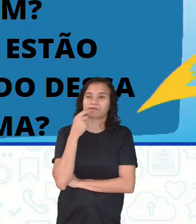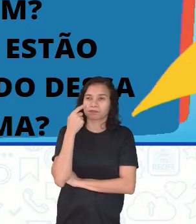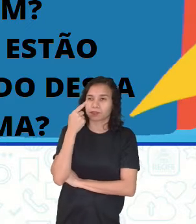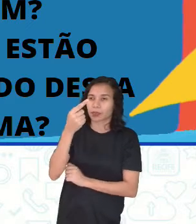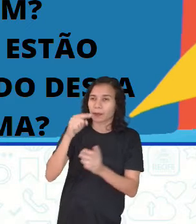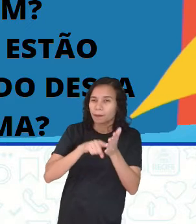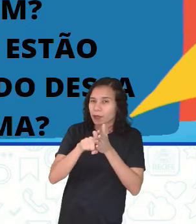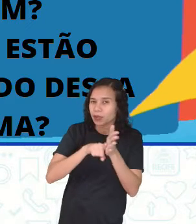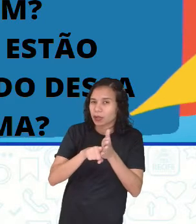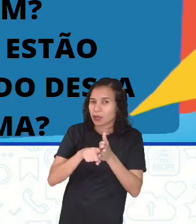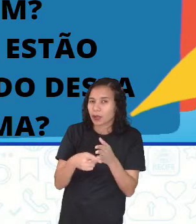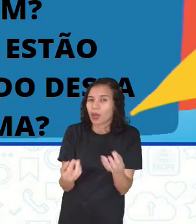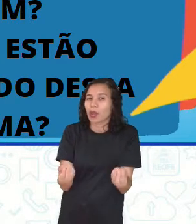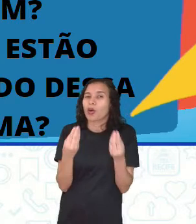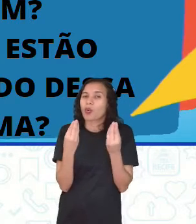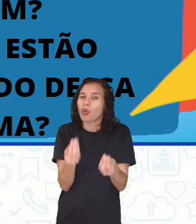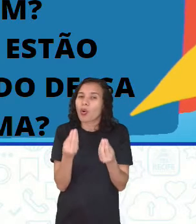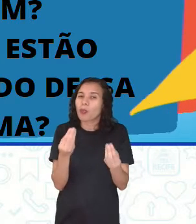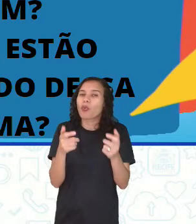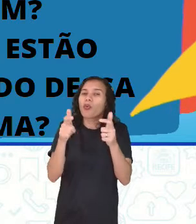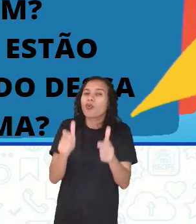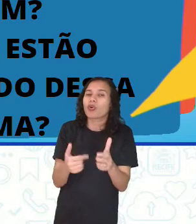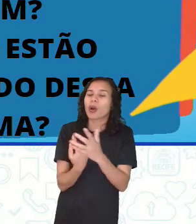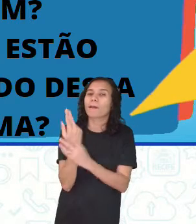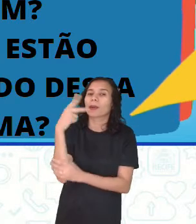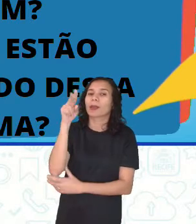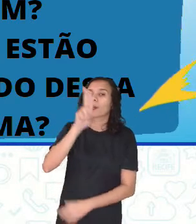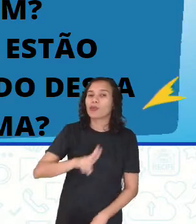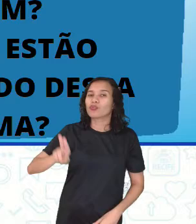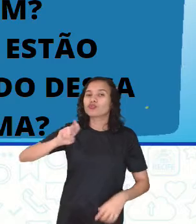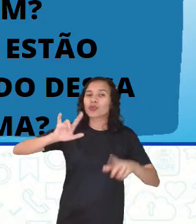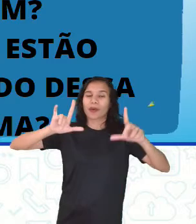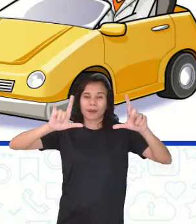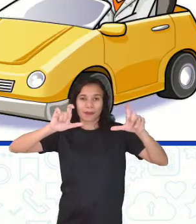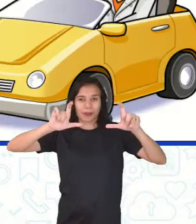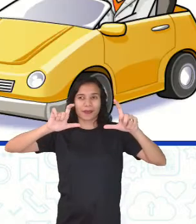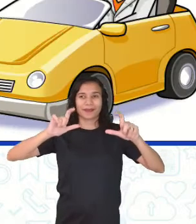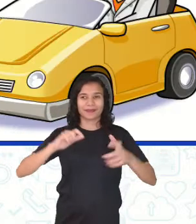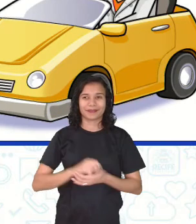Pesquisem também onde é que está sendo cultivado dessa forma. Dê um print.